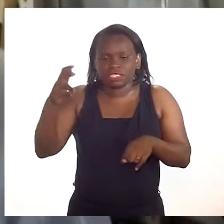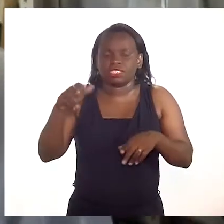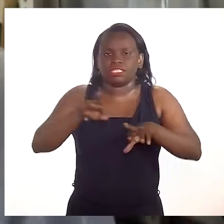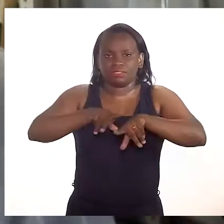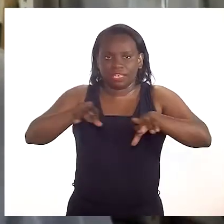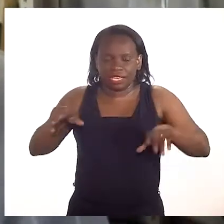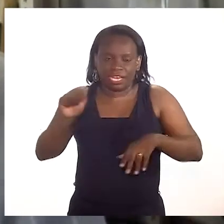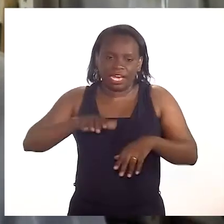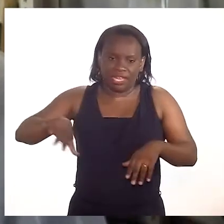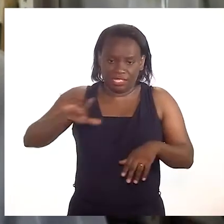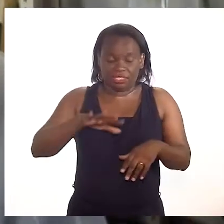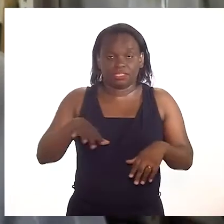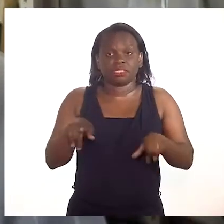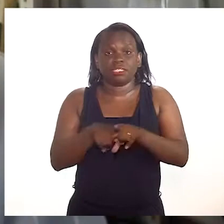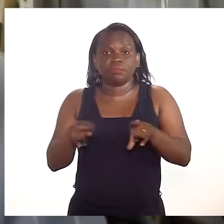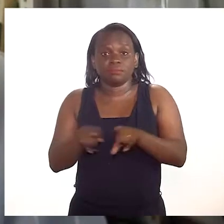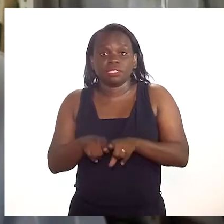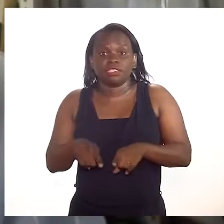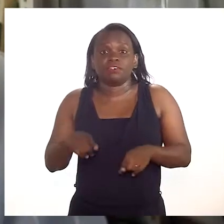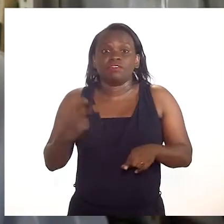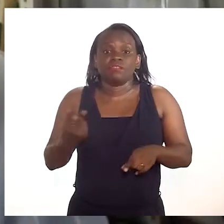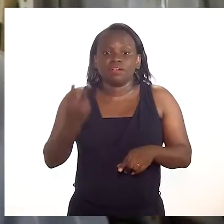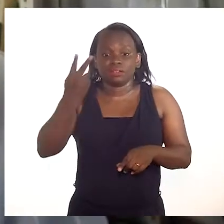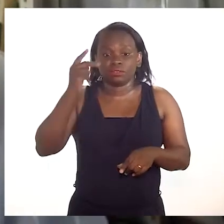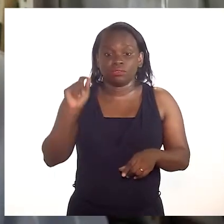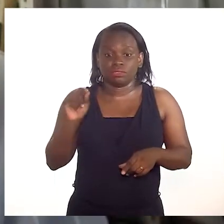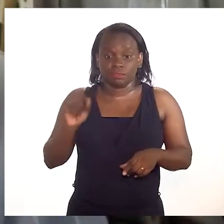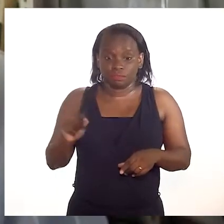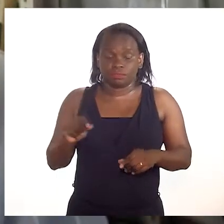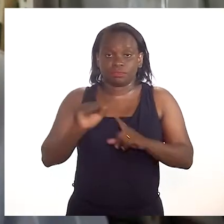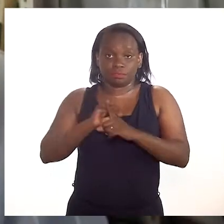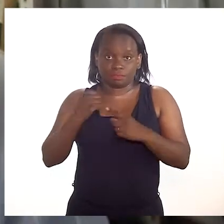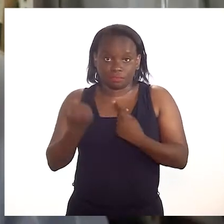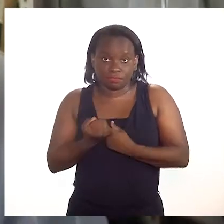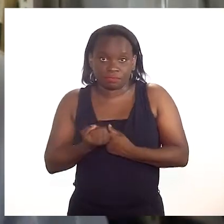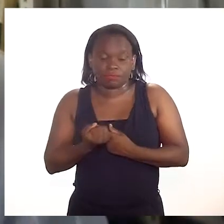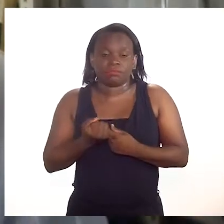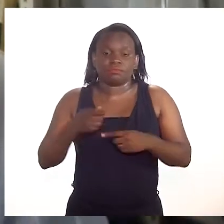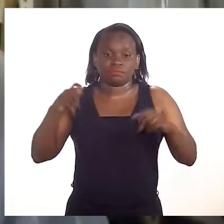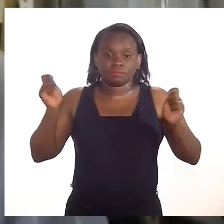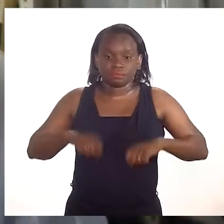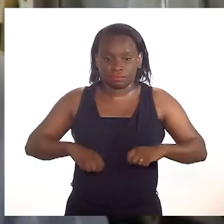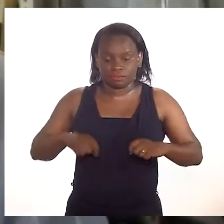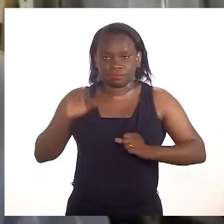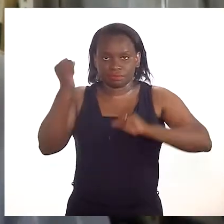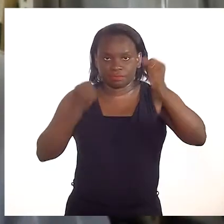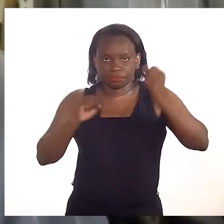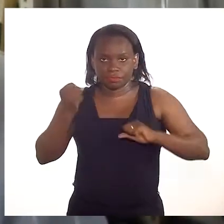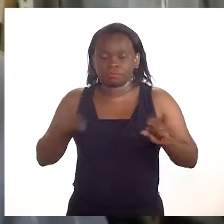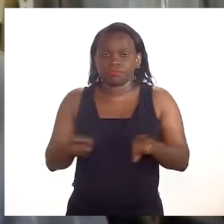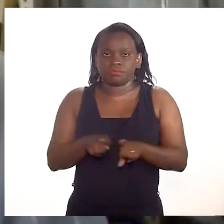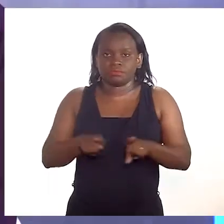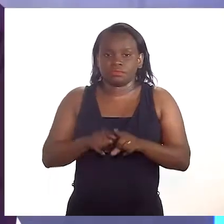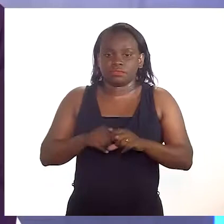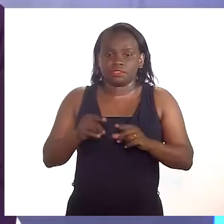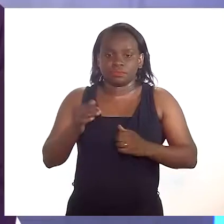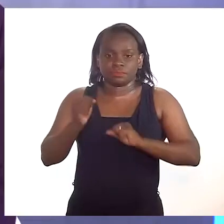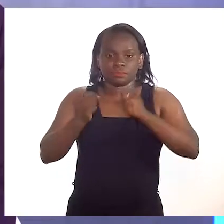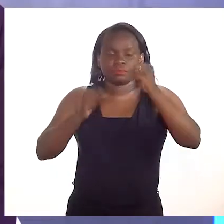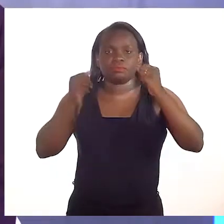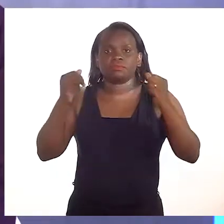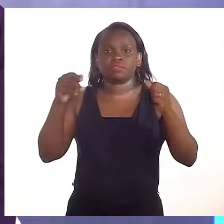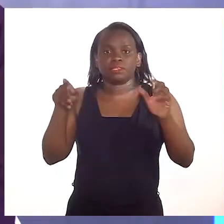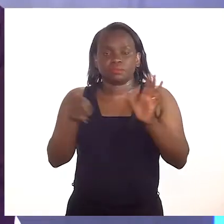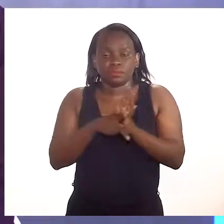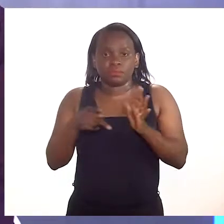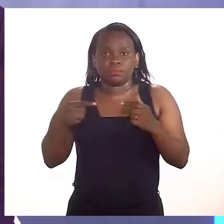artificial, entre tantas áreas. E, ao mesmo tempo, o valor que é social da capacidade industrial e da capacidade produtiva, que